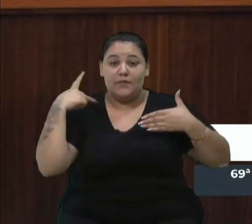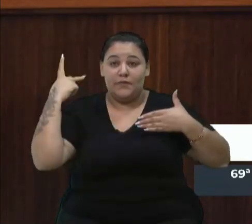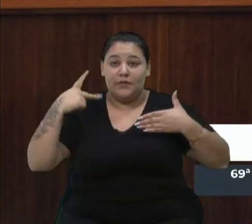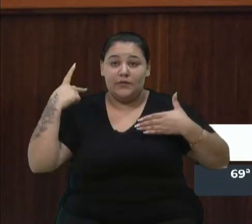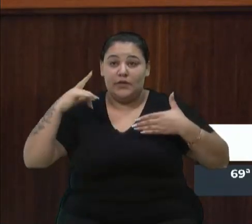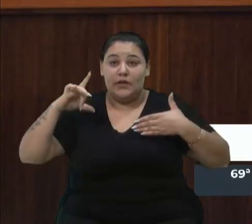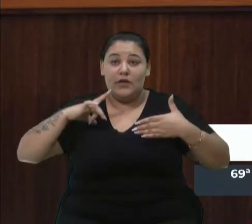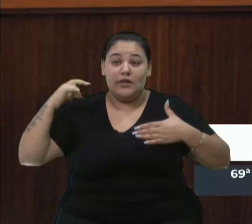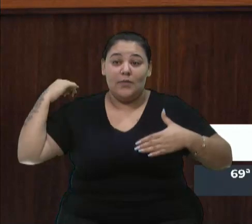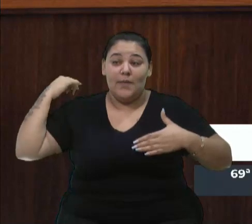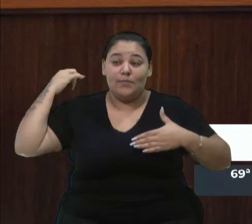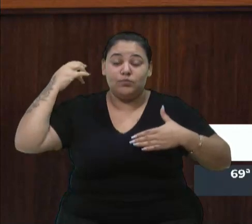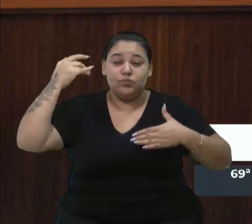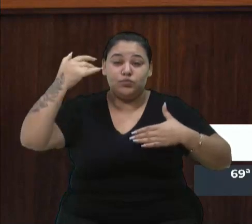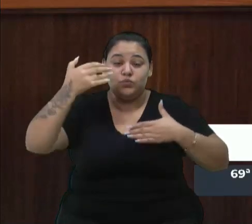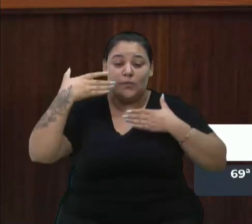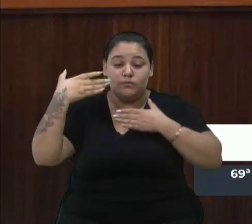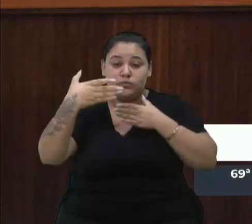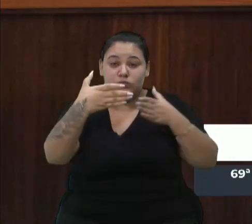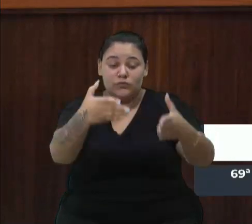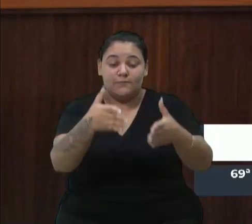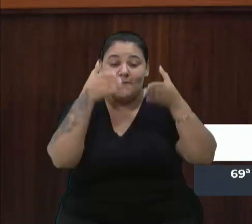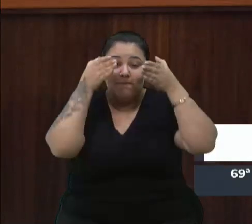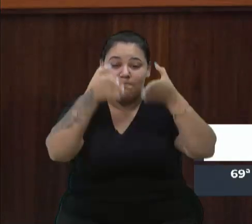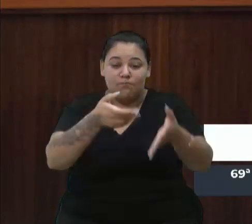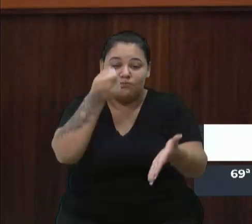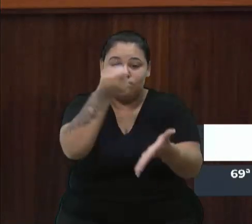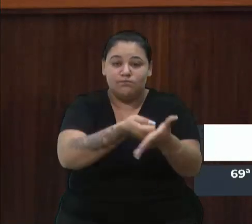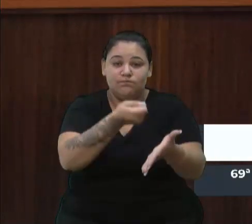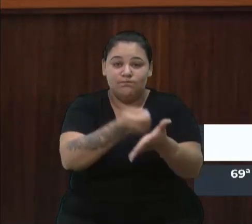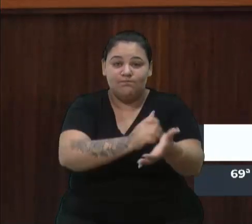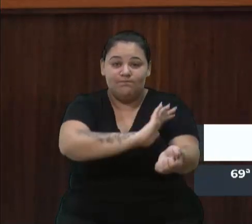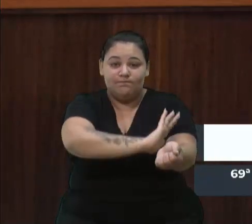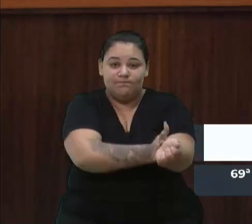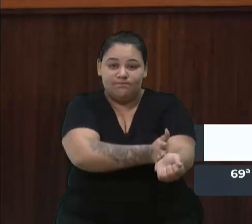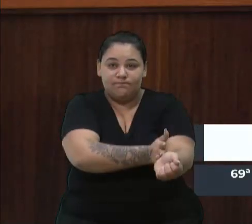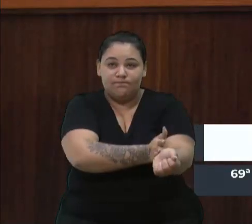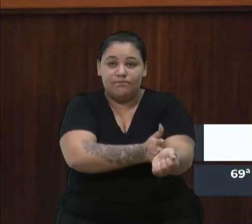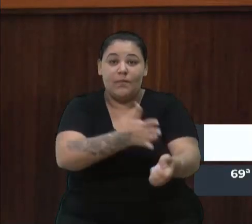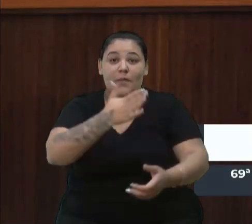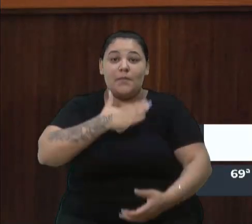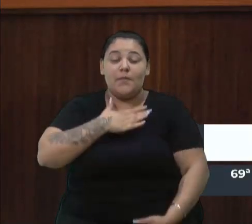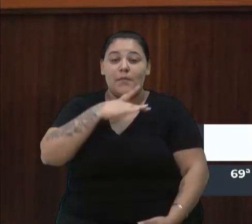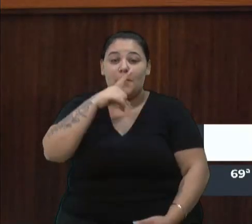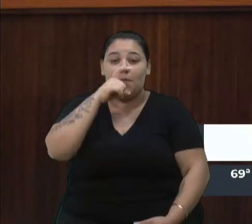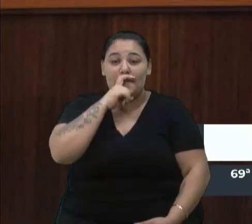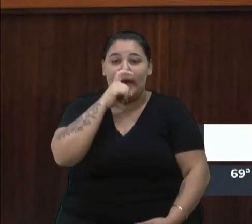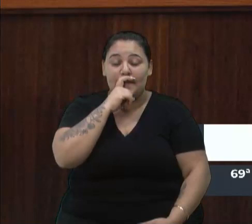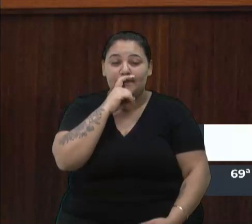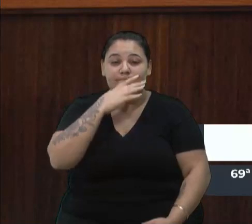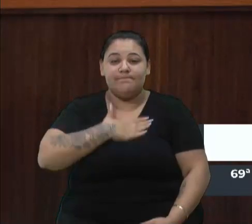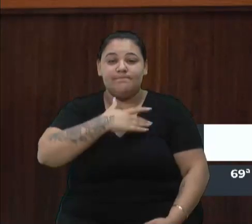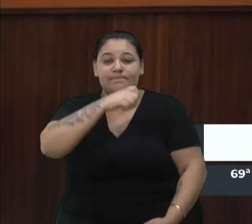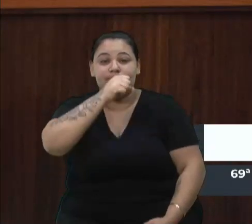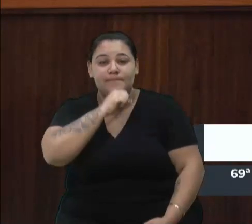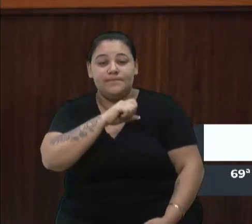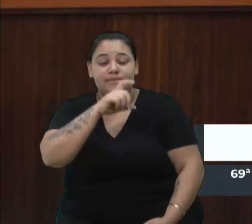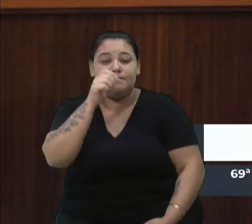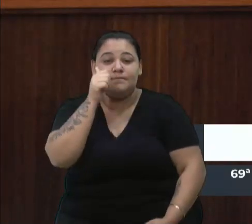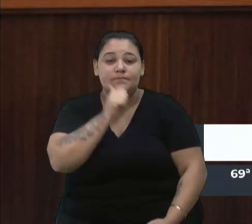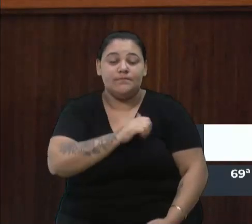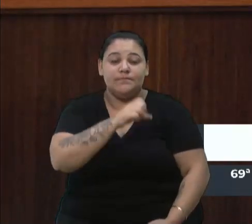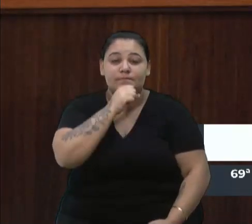calcada na luta antirracista eu meu pai meus avós já